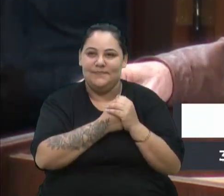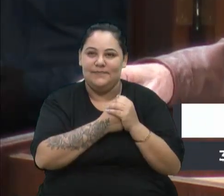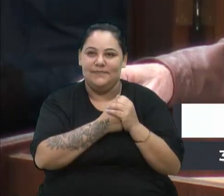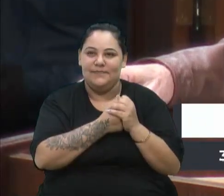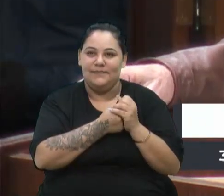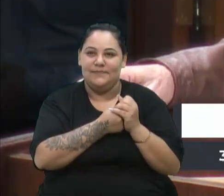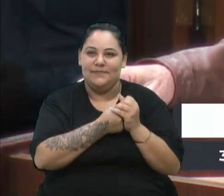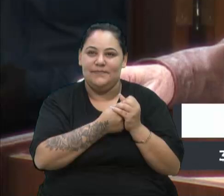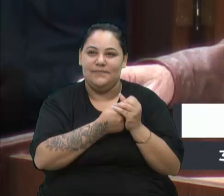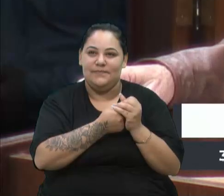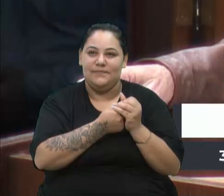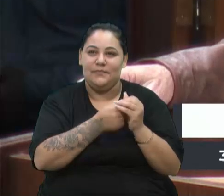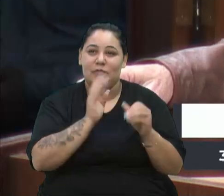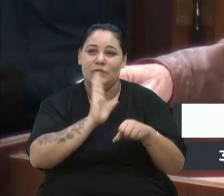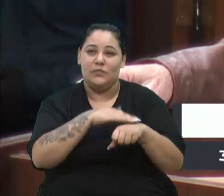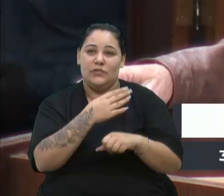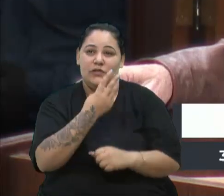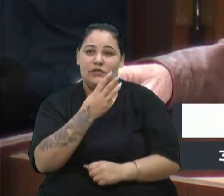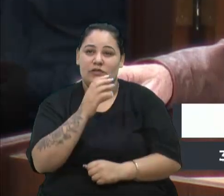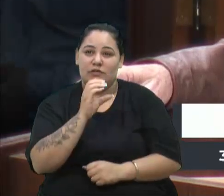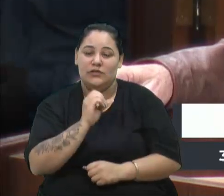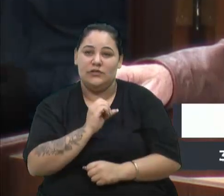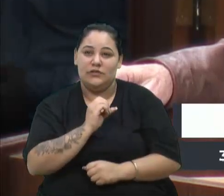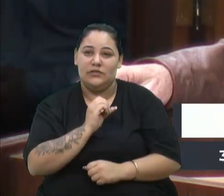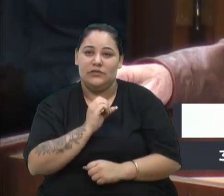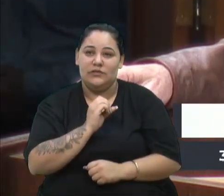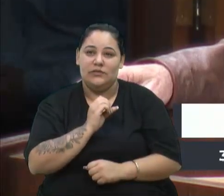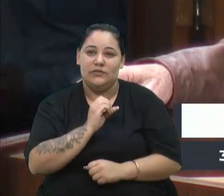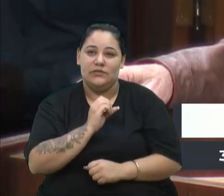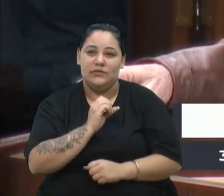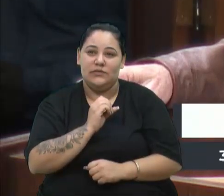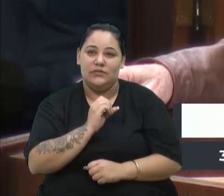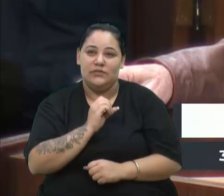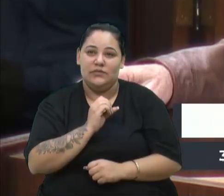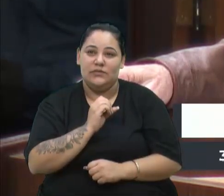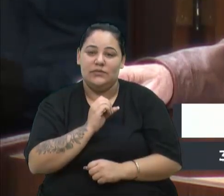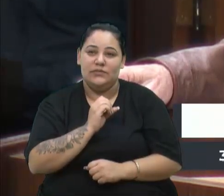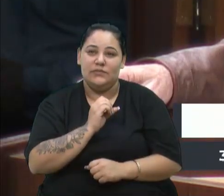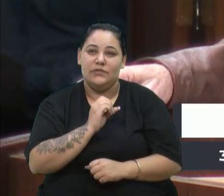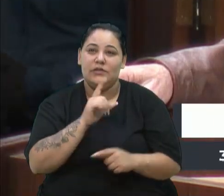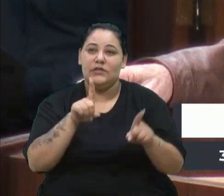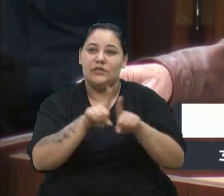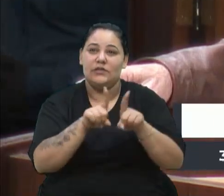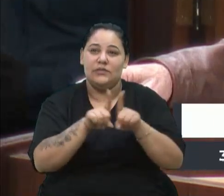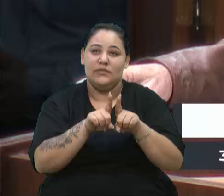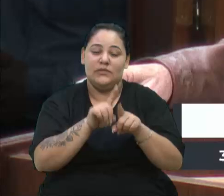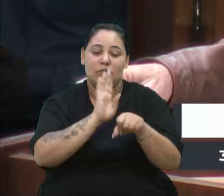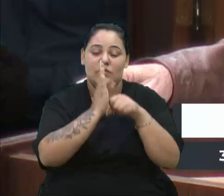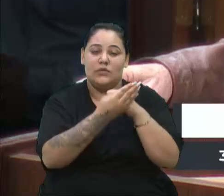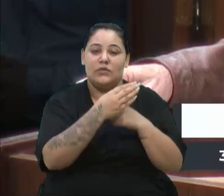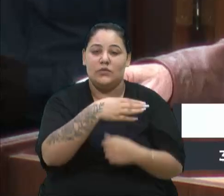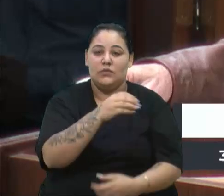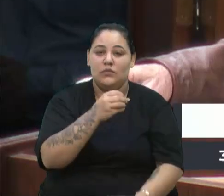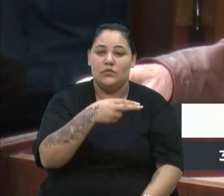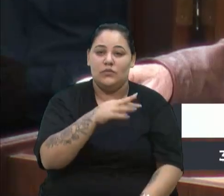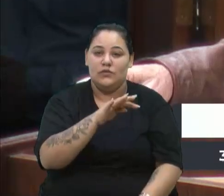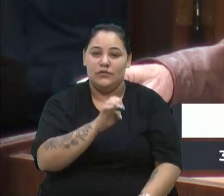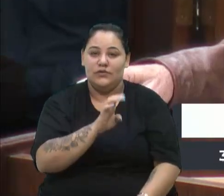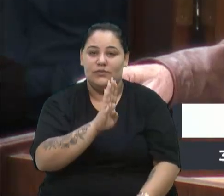Cobramos a execução de mais de 30 postes, a grande maioria no bairro Monte Ibérico e nos